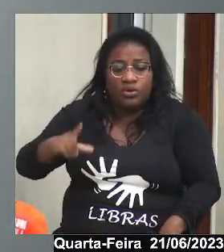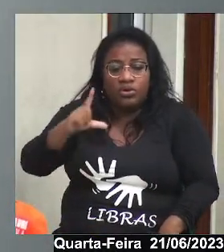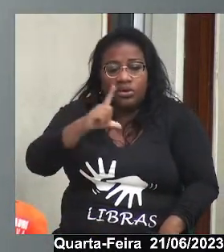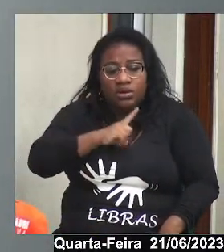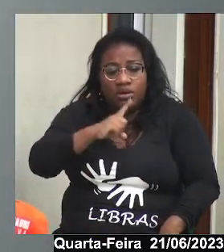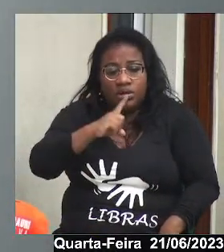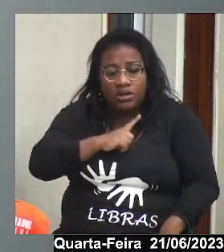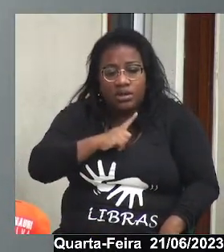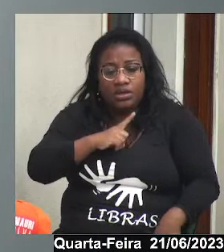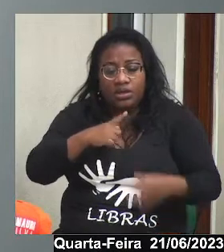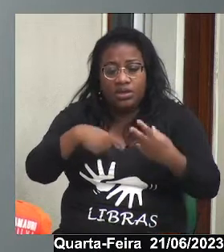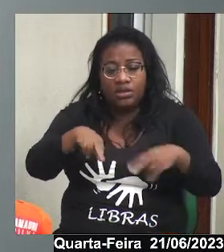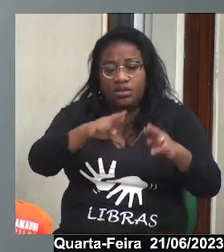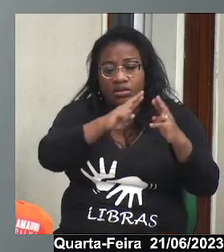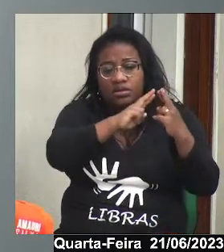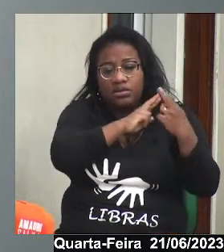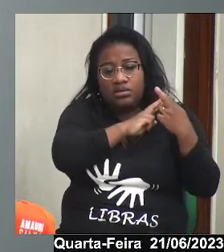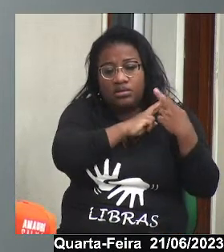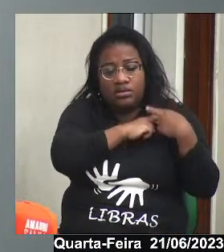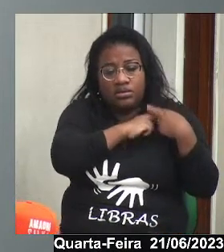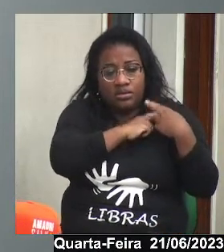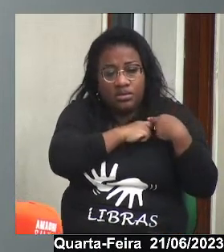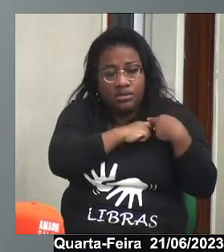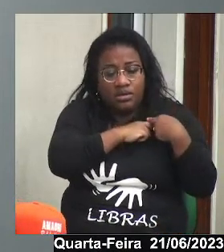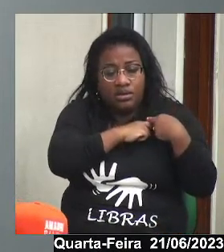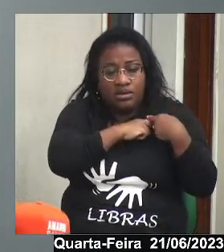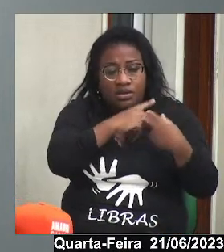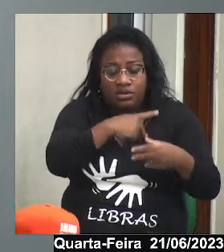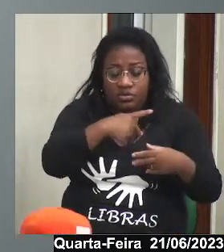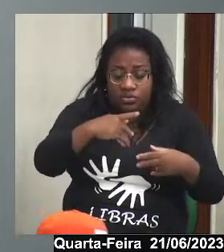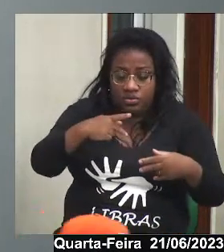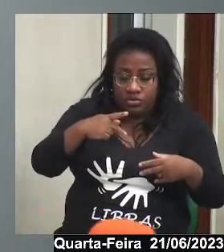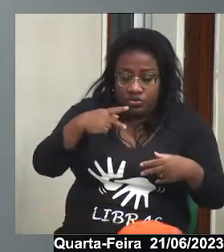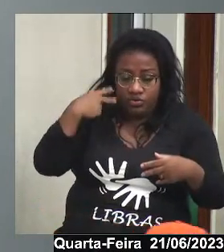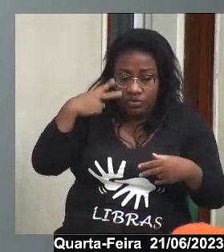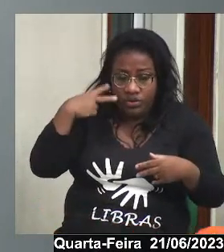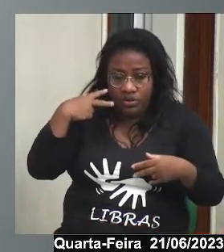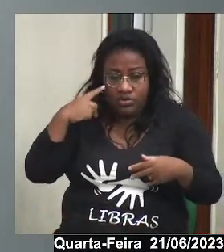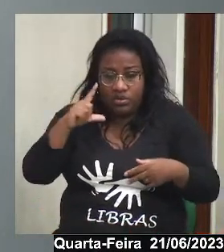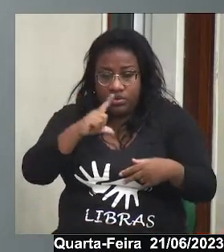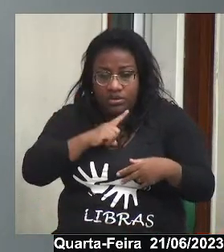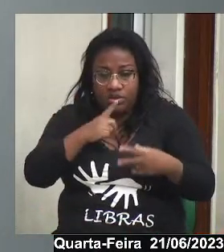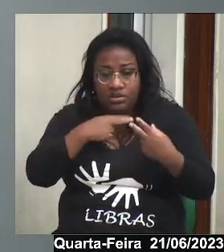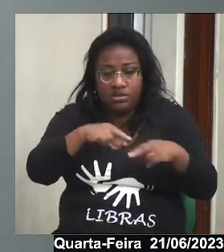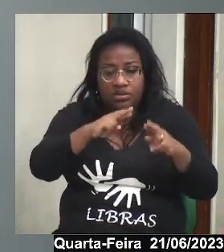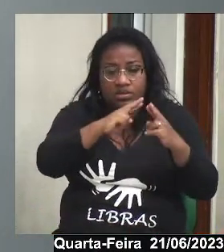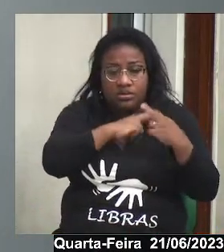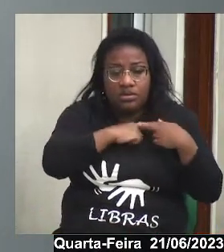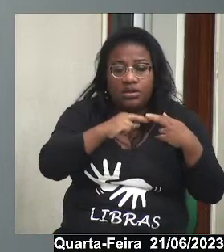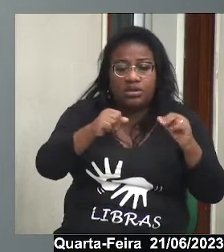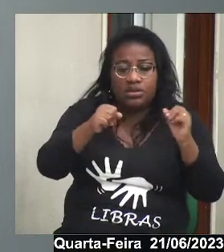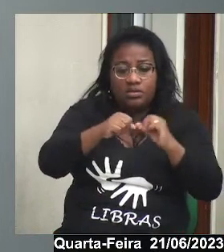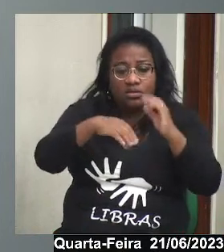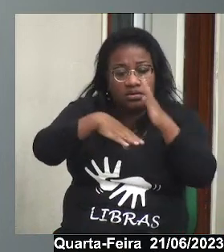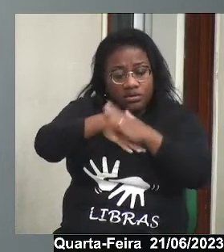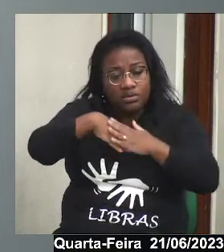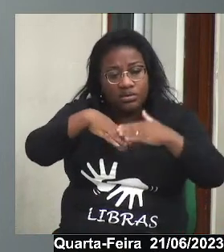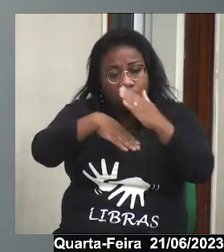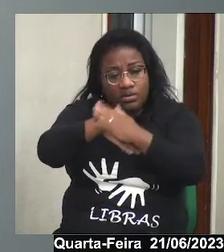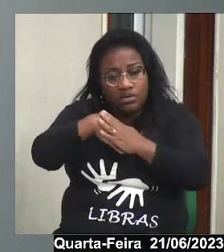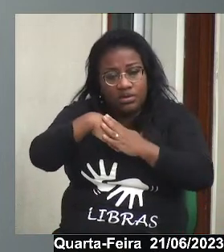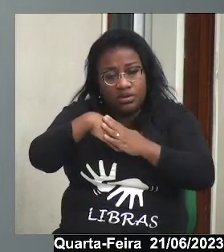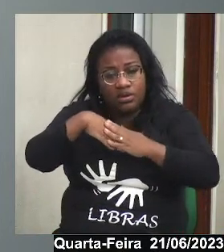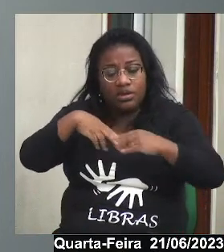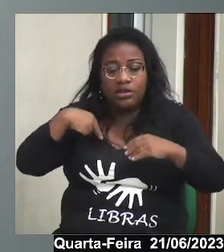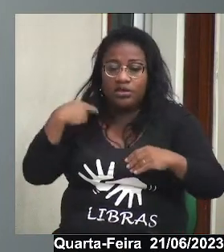responsabilidade sobre as coisas que ele fala aqui. Se o vereador representa o governo, tem que ter responsabilidade. Tem que tratar com carinho